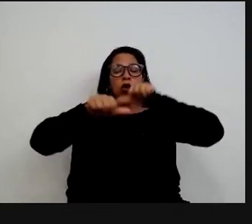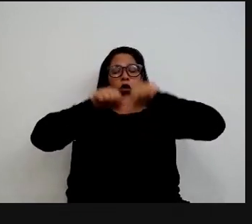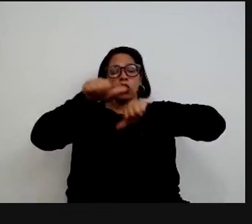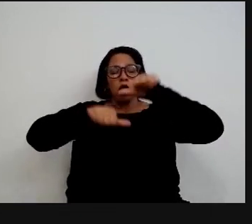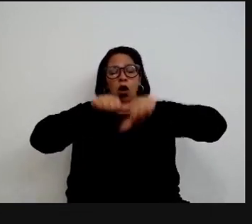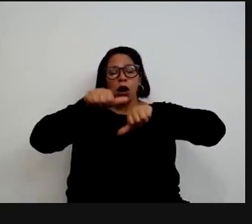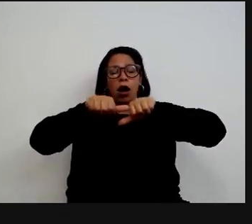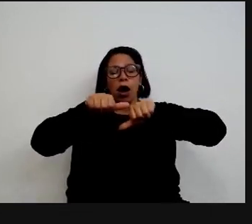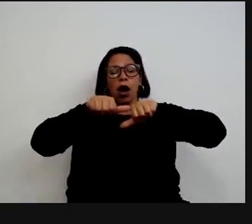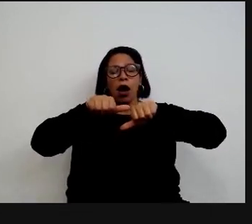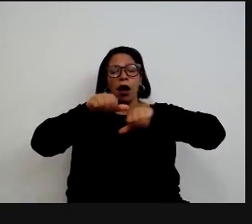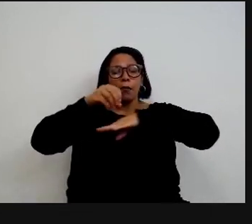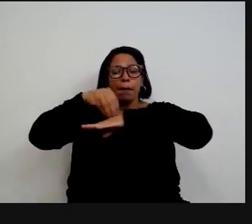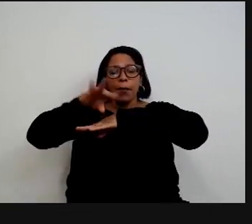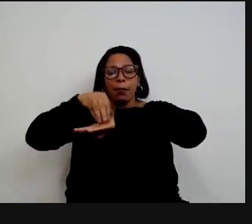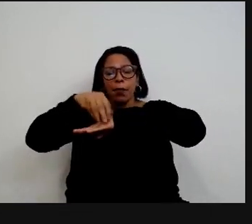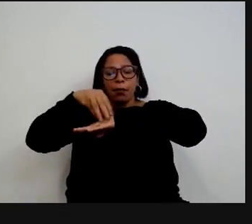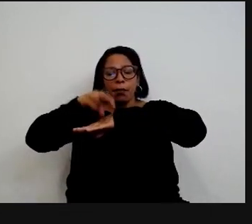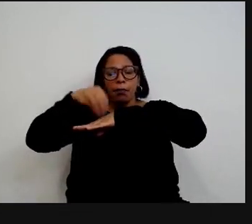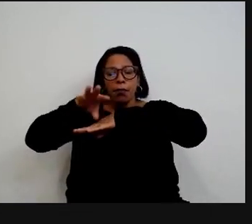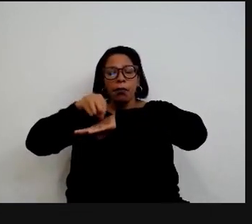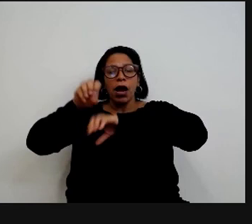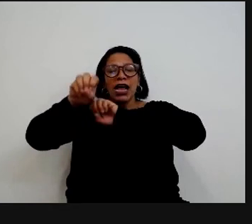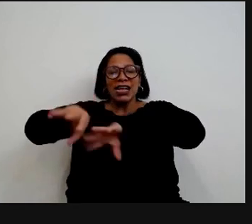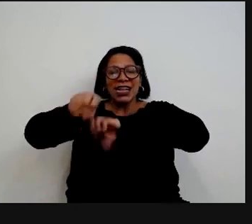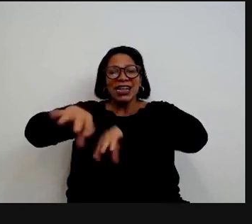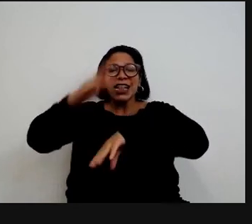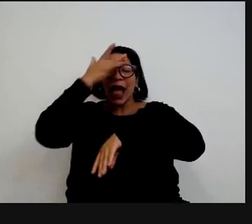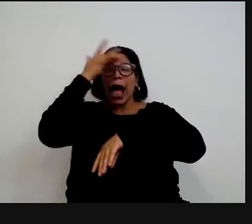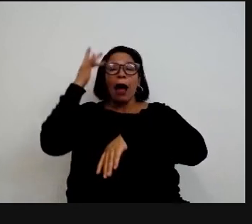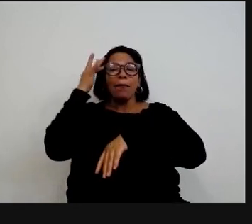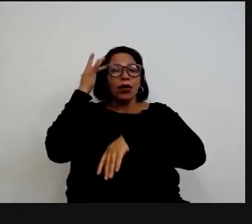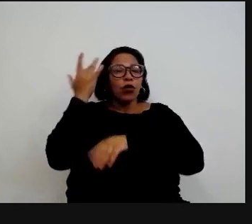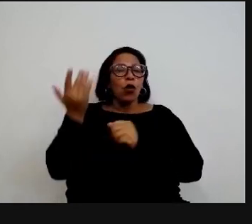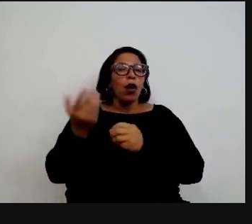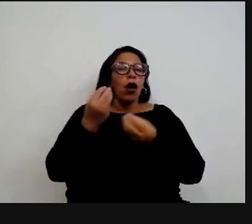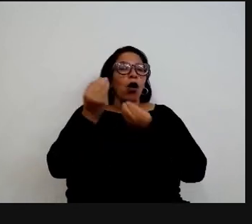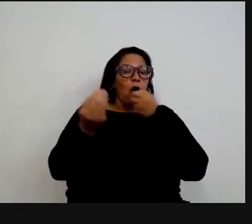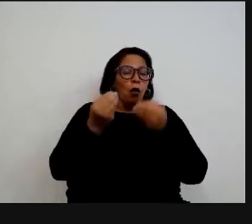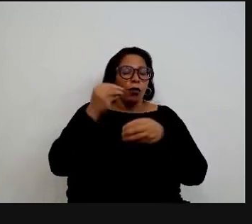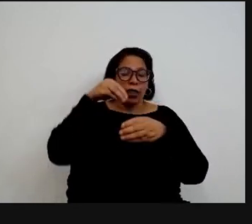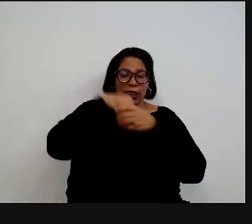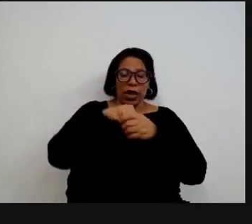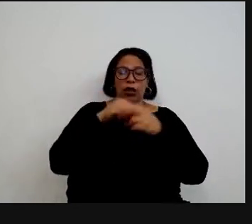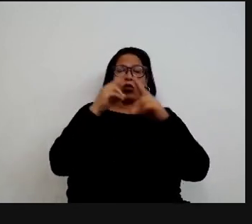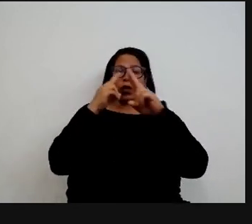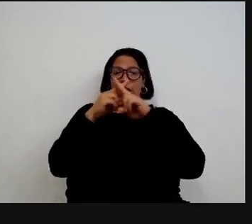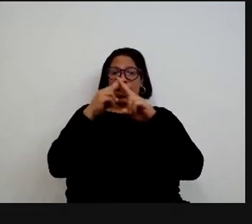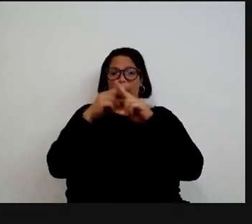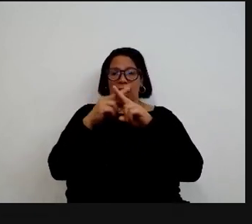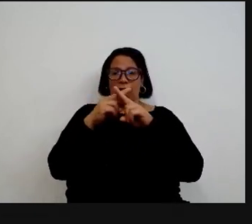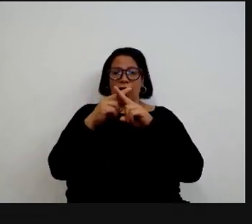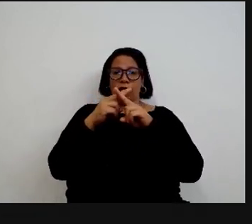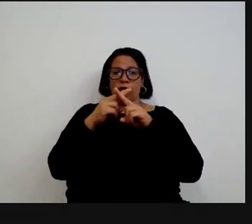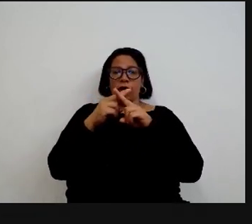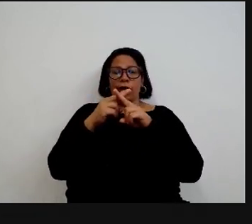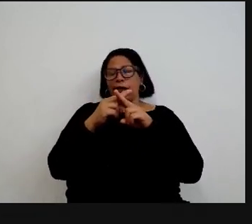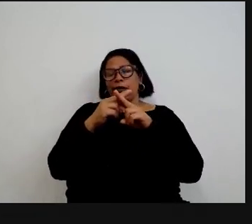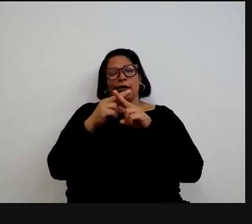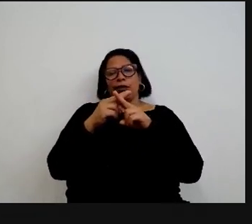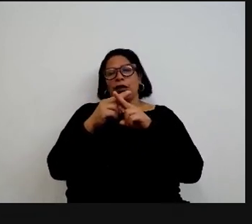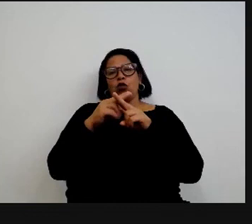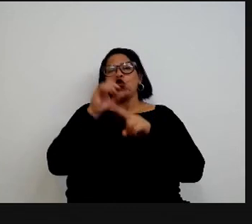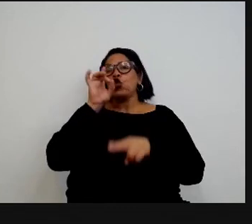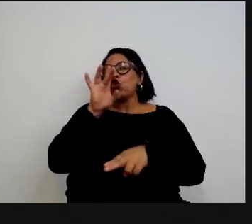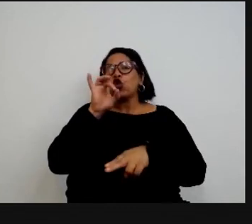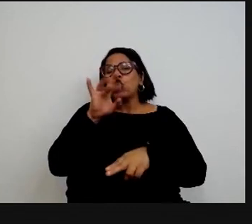transformação digital para aquela pessoa que está precisando daquele serviço. Por isso que, na nossa empresa, nós não deixamos somente